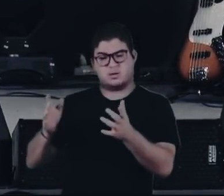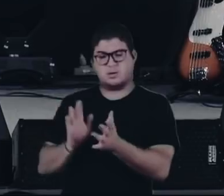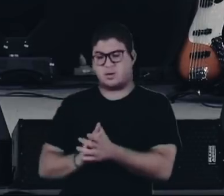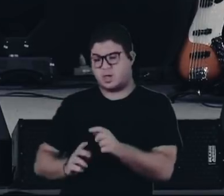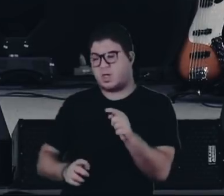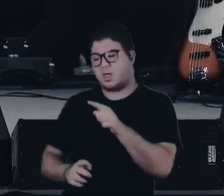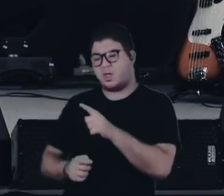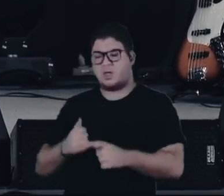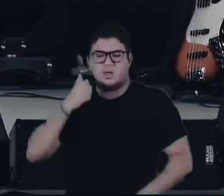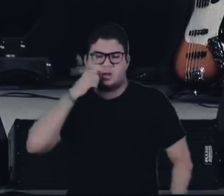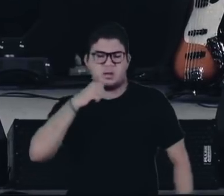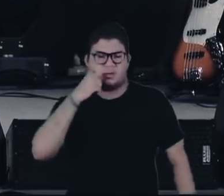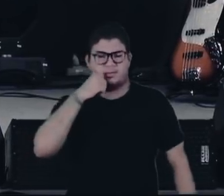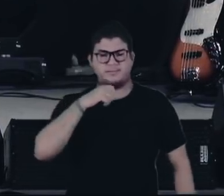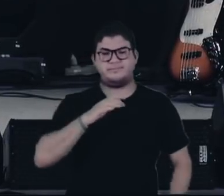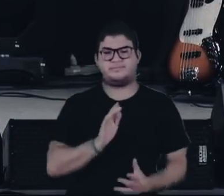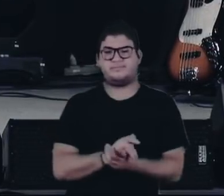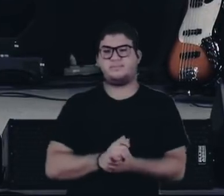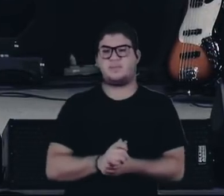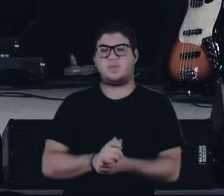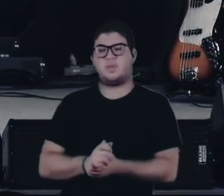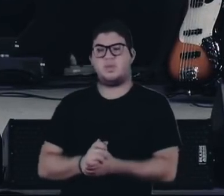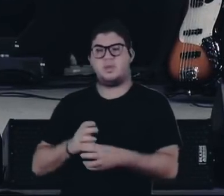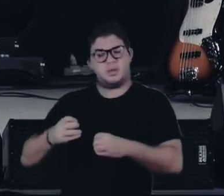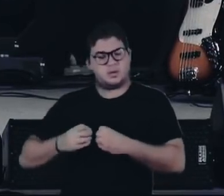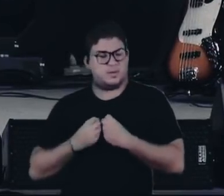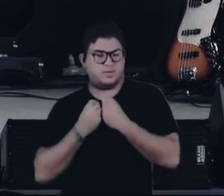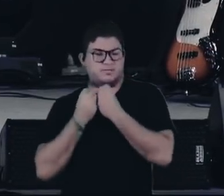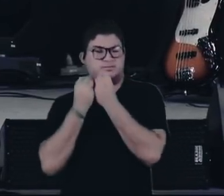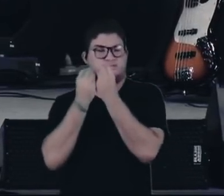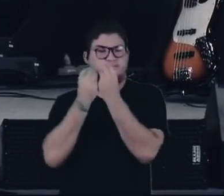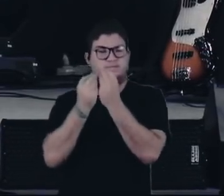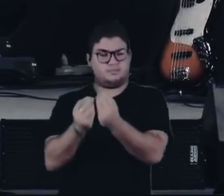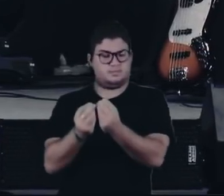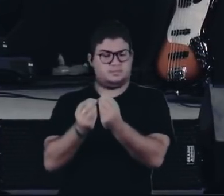aquelas mulheres, antes mesmo de entregarem